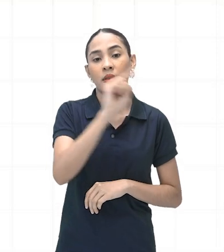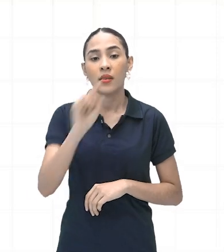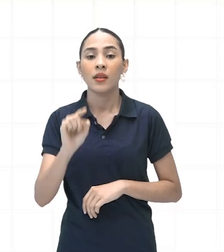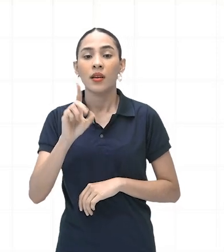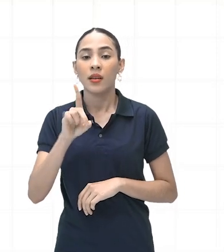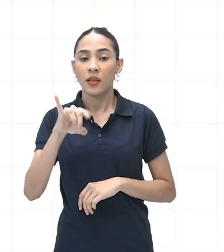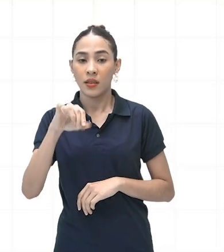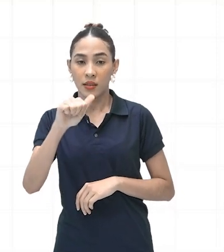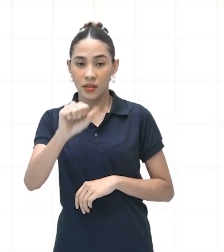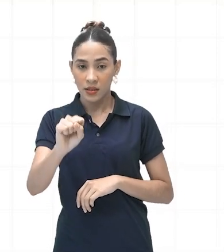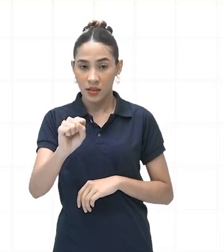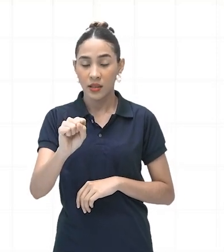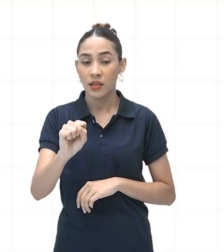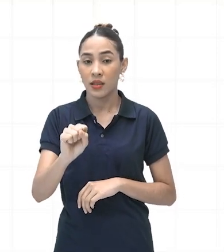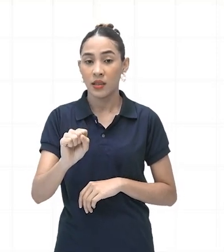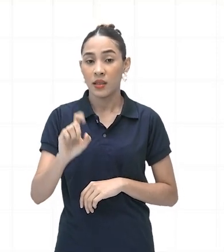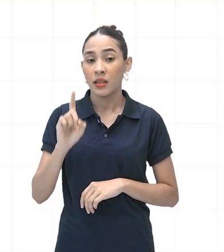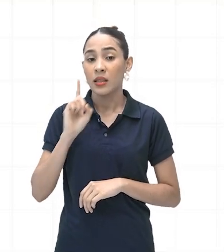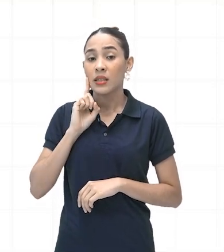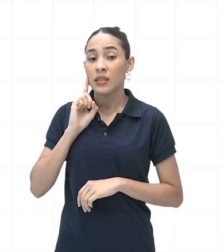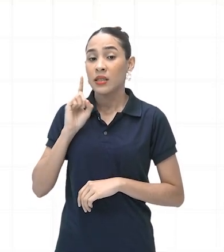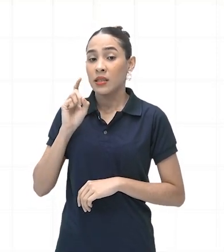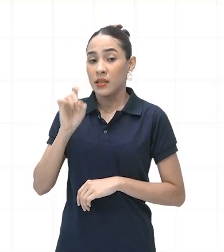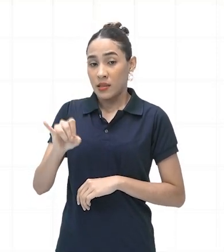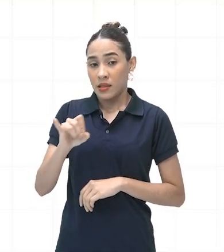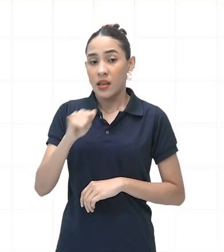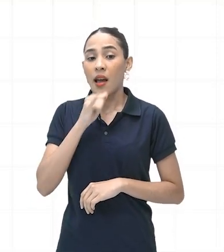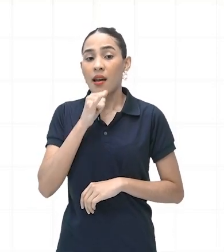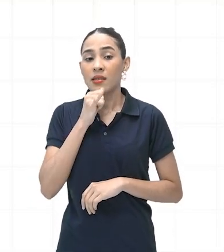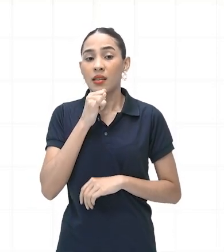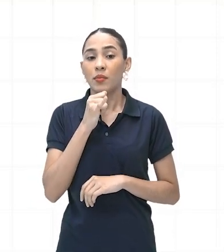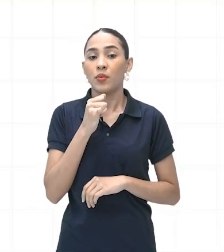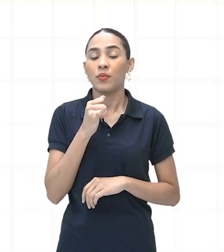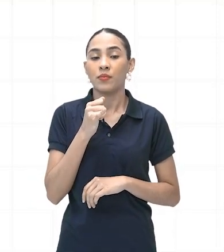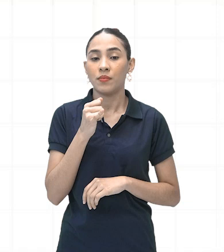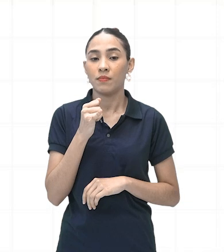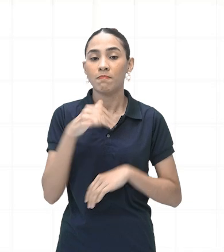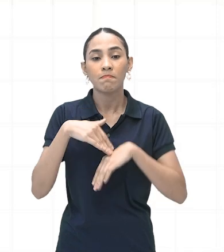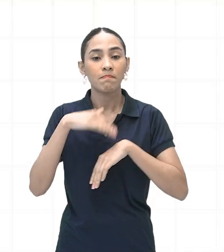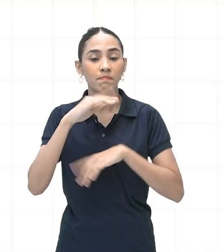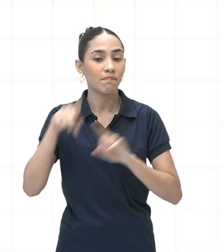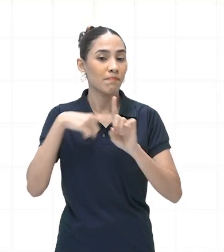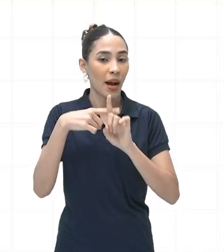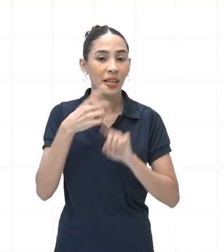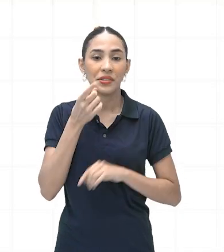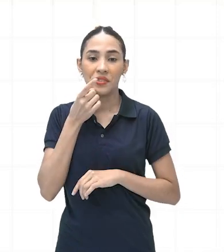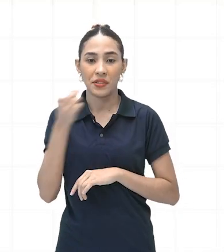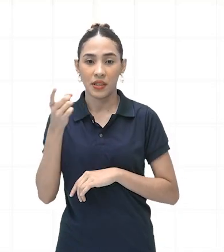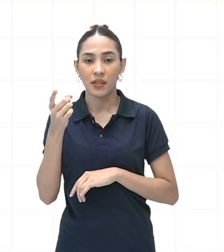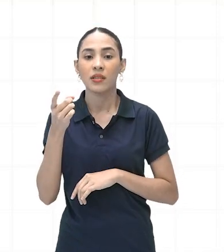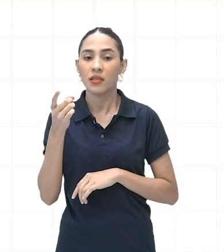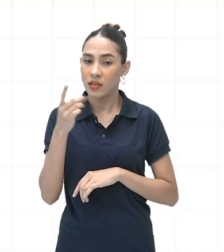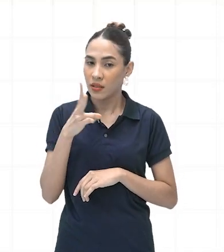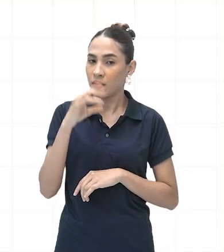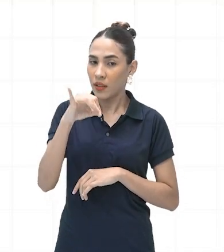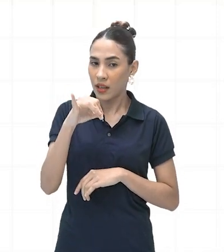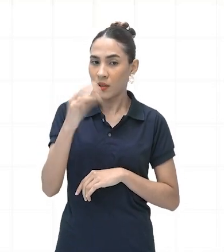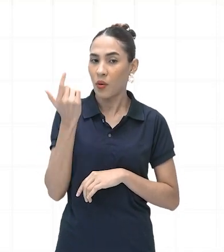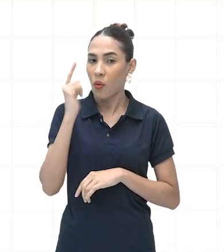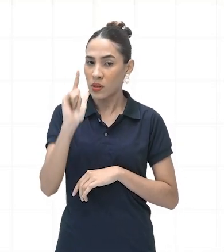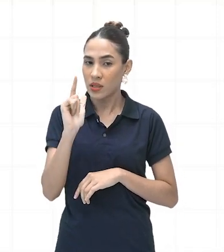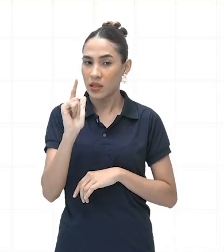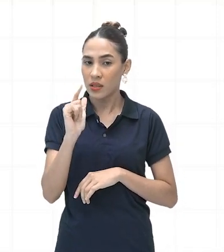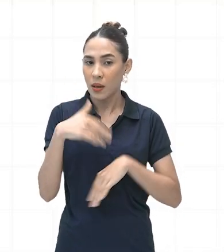número de dias. Gente, se eu aumentar o número de dias, eu vou percorrer mais ou